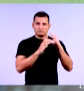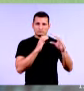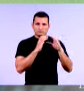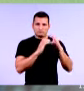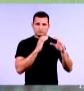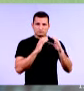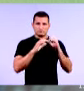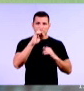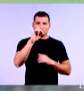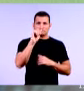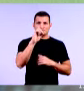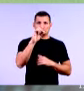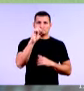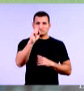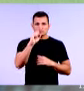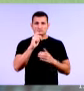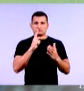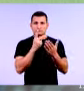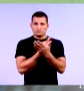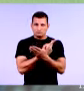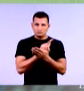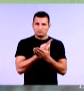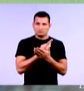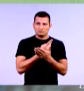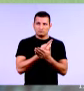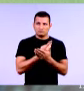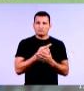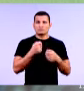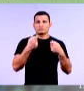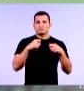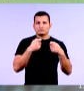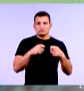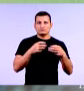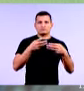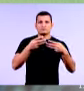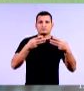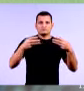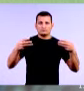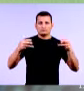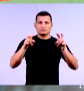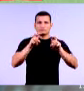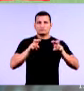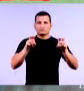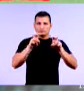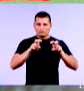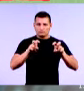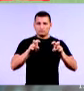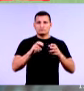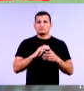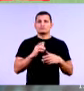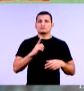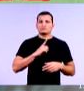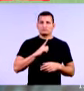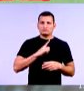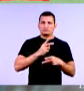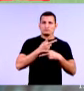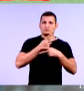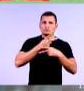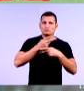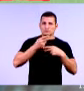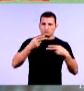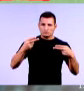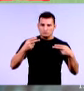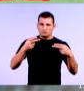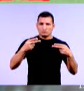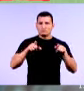ocorra, é necessário o suporte de uma rede de computadores, com equipamentos e